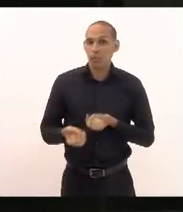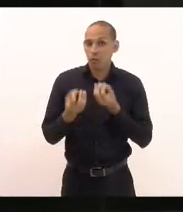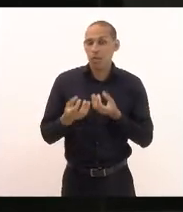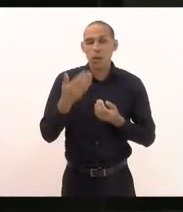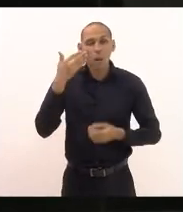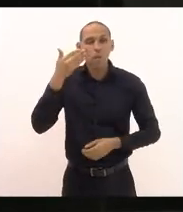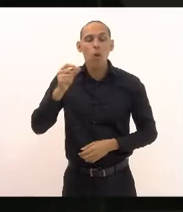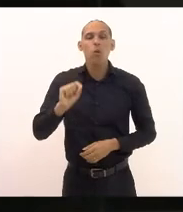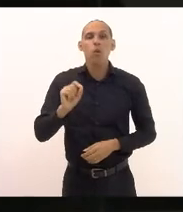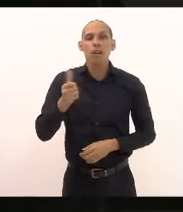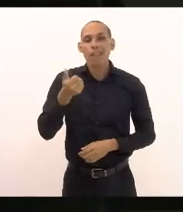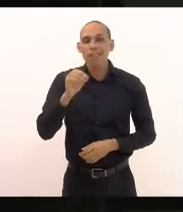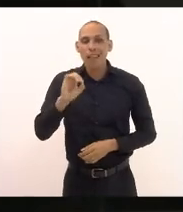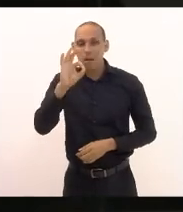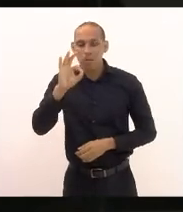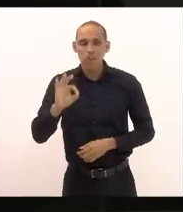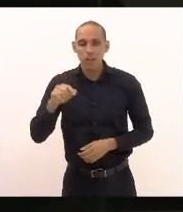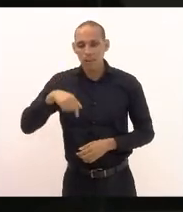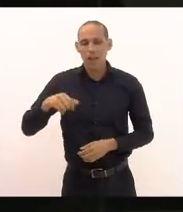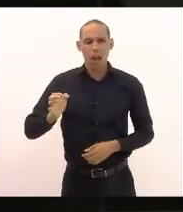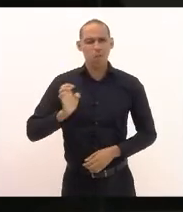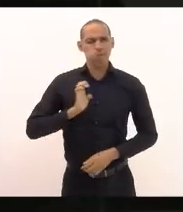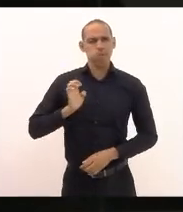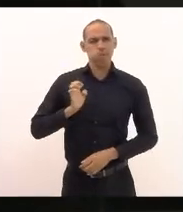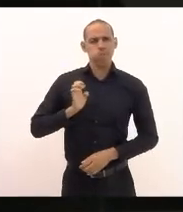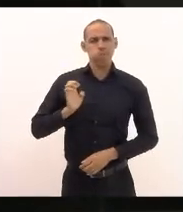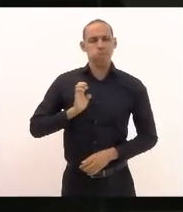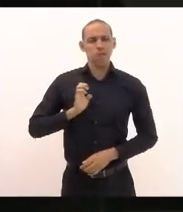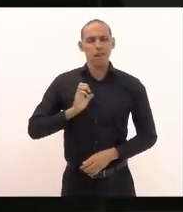mais ricos no Brasil concentram